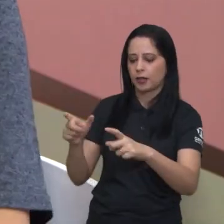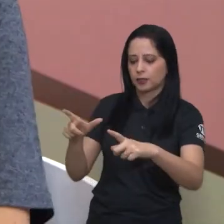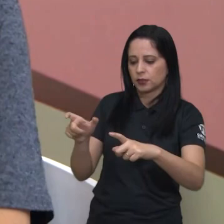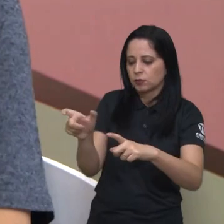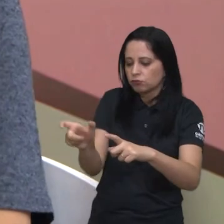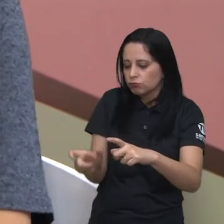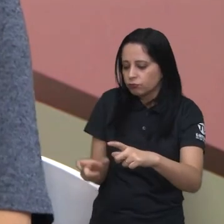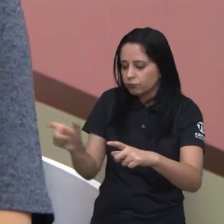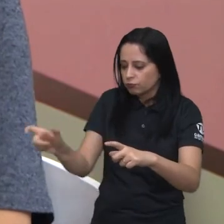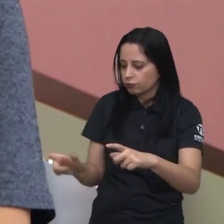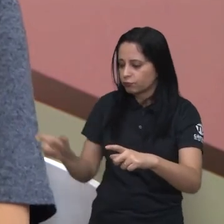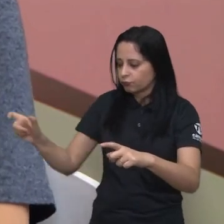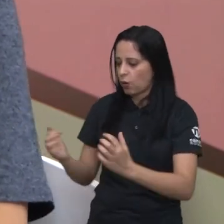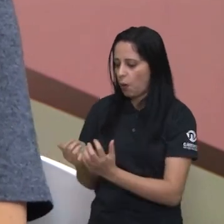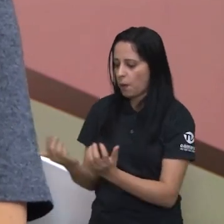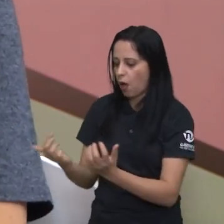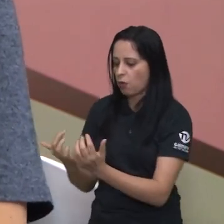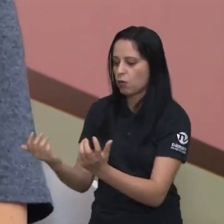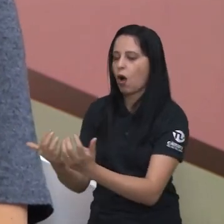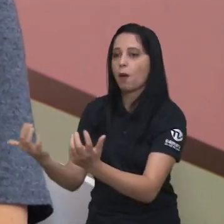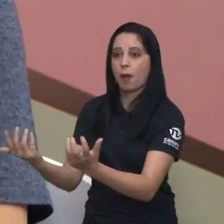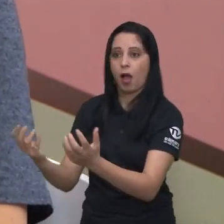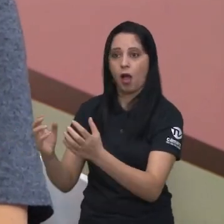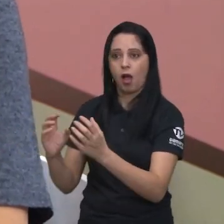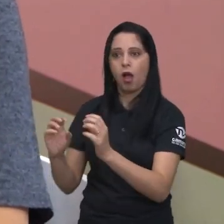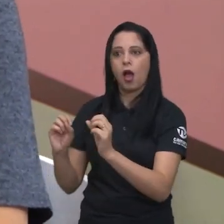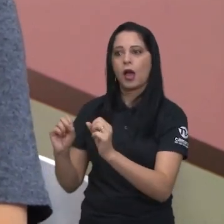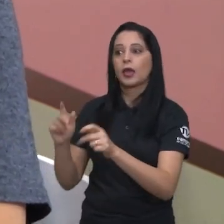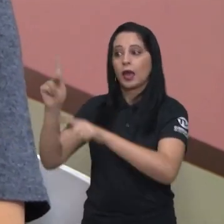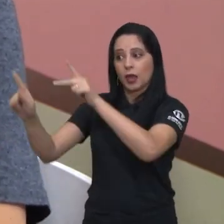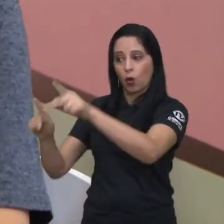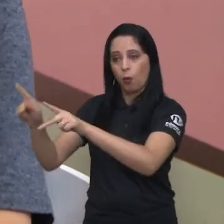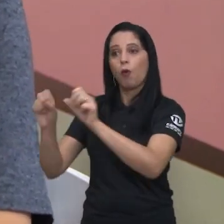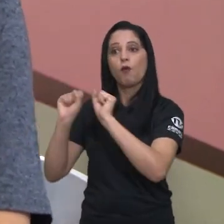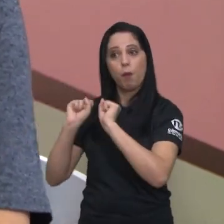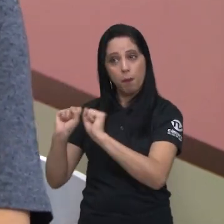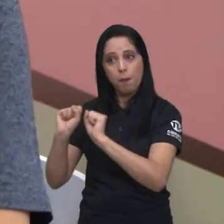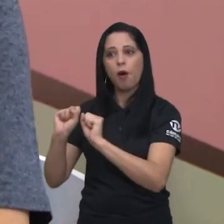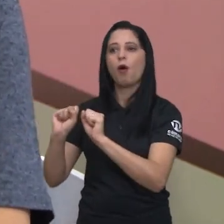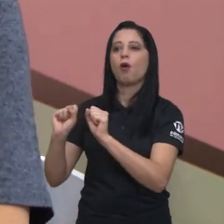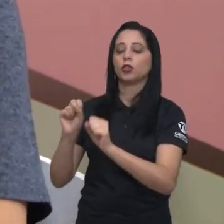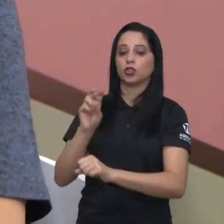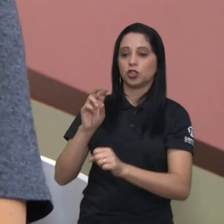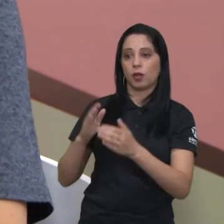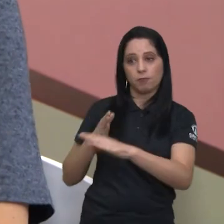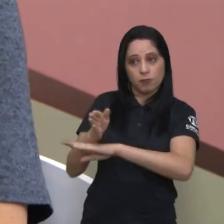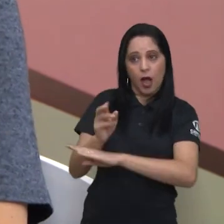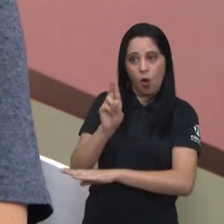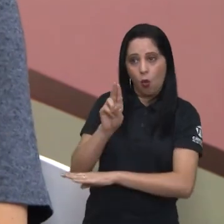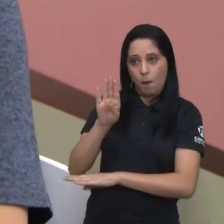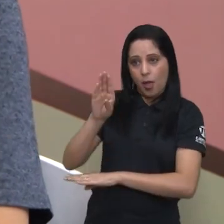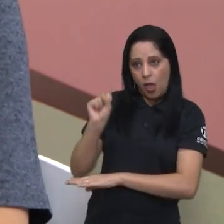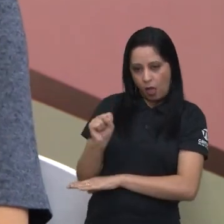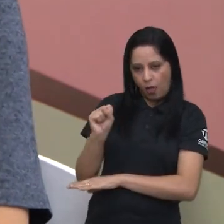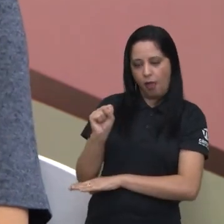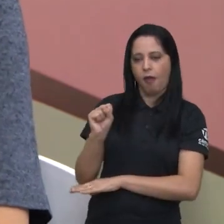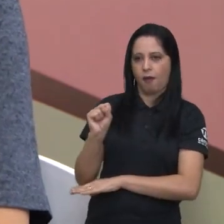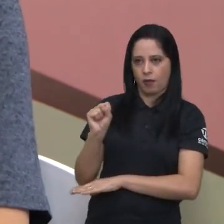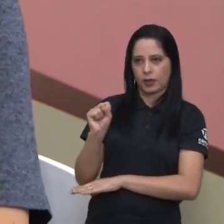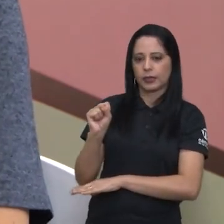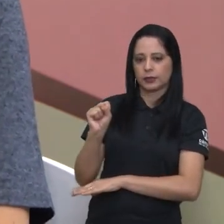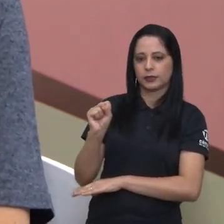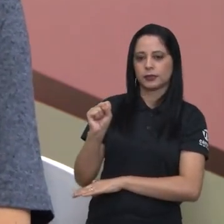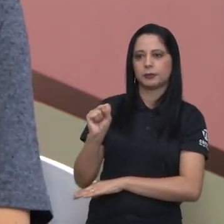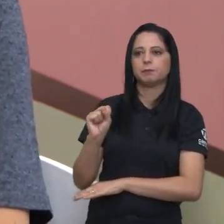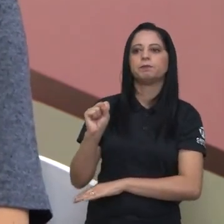mental, e a população pode entrar em contato e procurar o UBS mais próximo. Se não tiver nessa unidade, a do lado, né, a vizinha com certeza deve